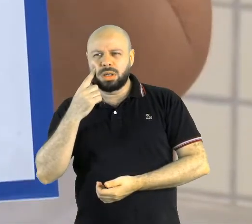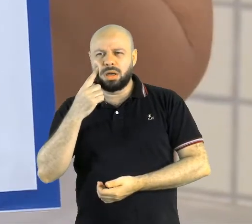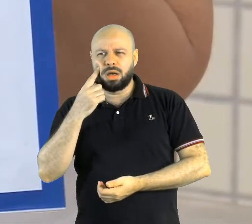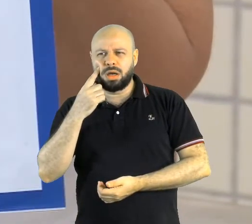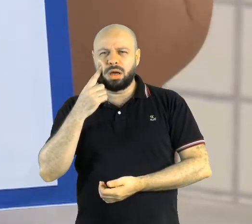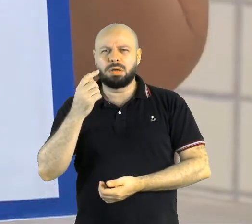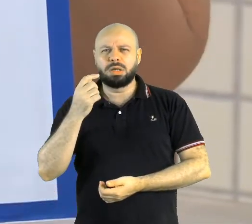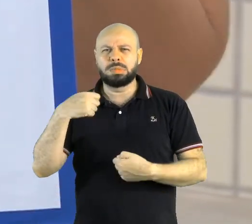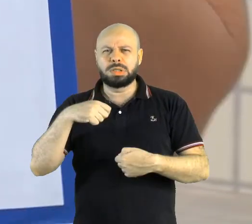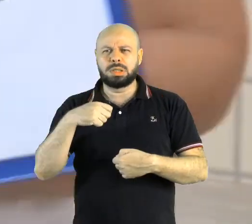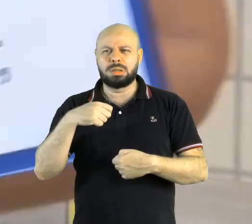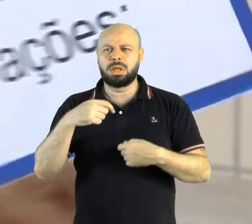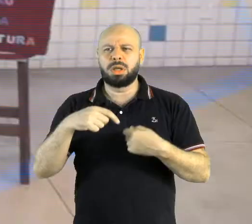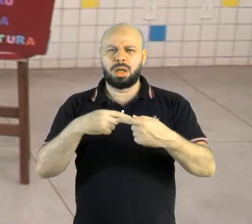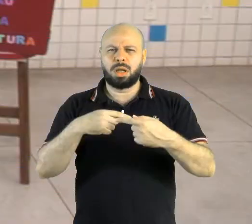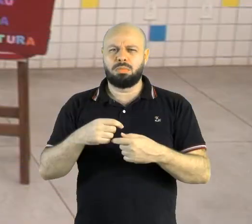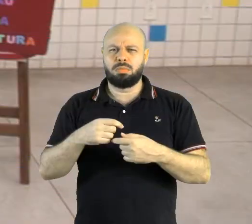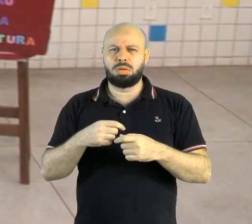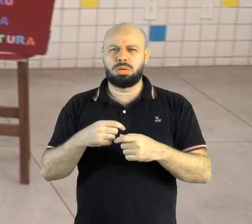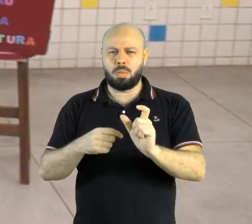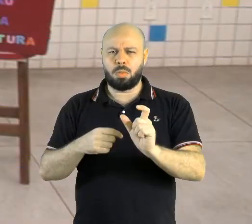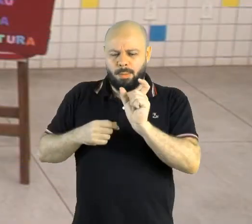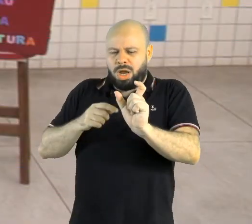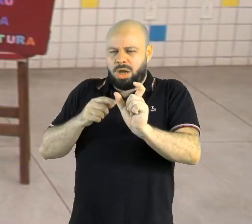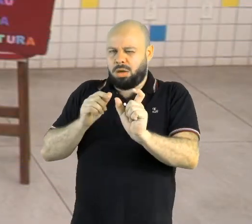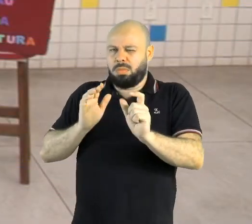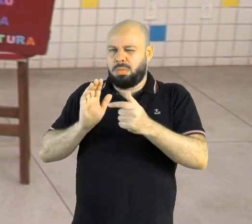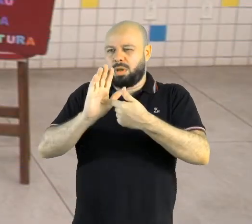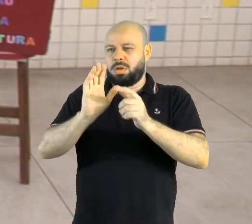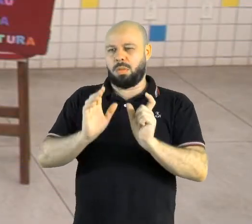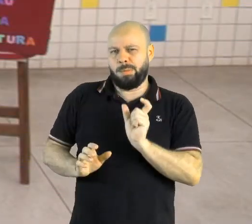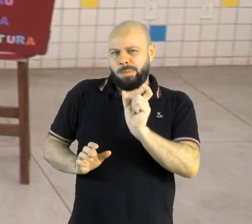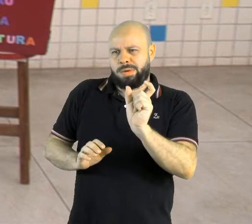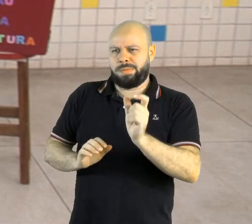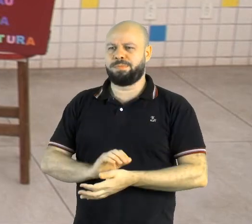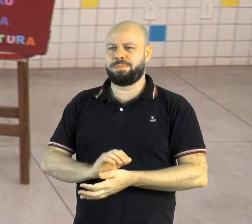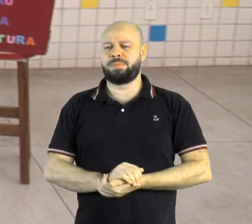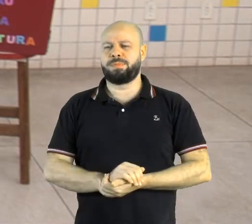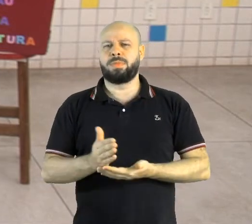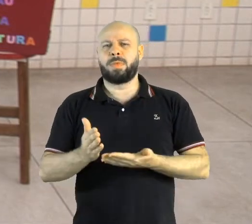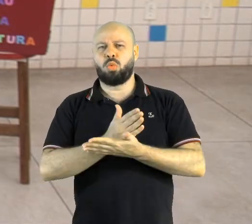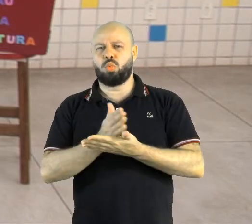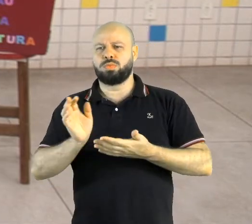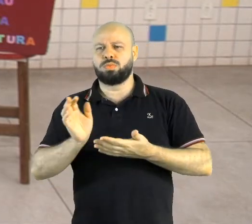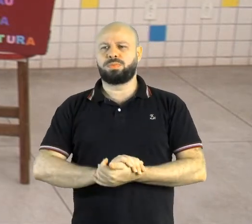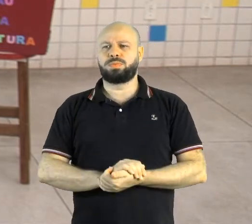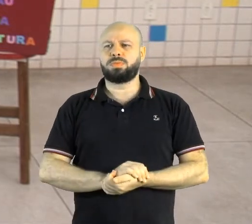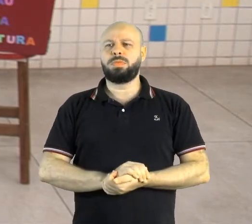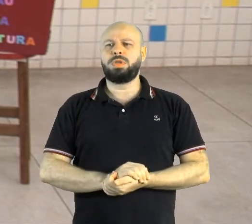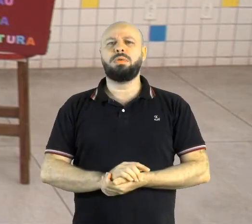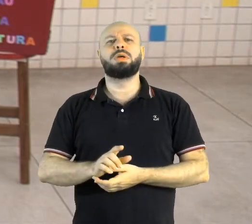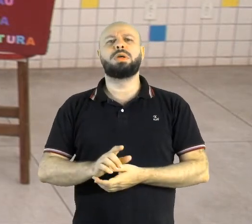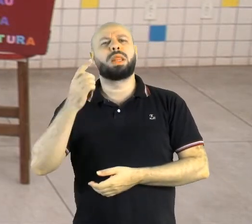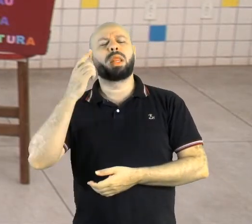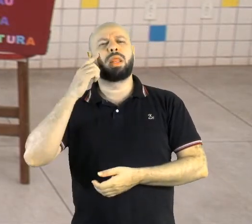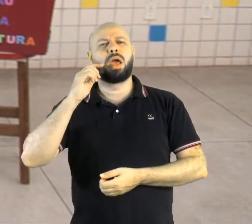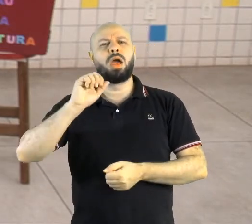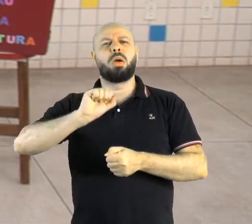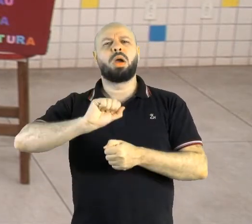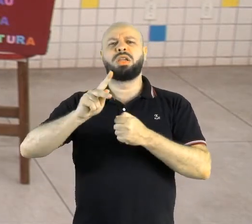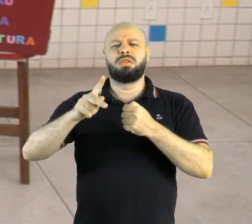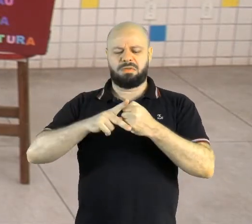vai trabalhar. Eu vou destacar alguns para vocês, certo? Para que vocês entendam o que vem ser o